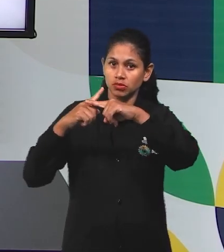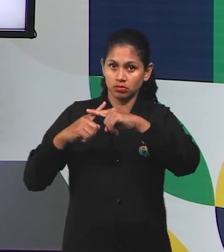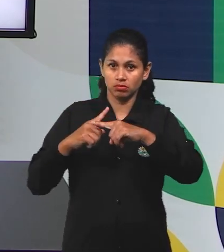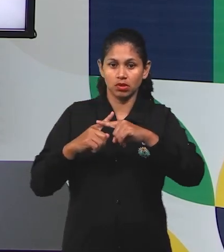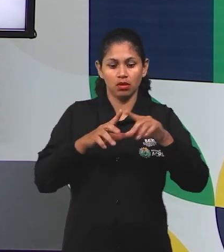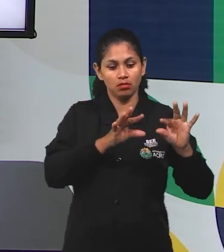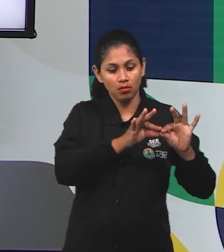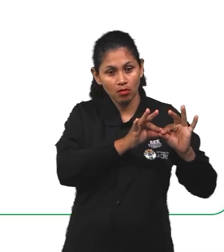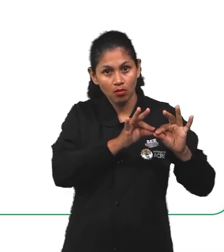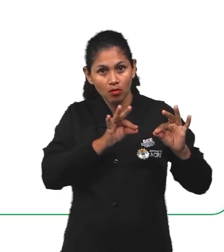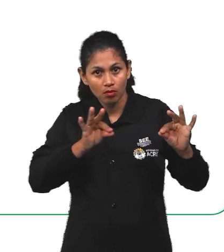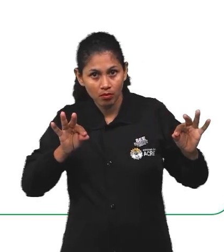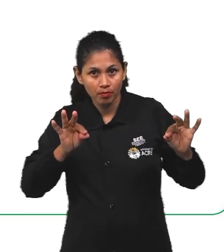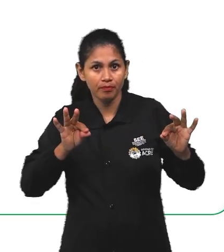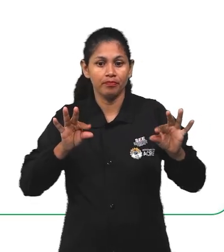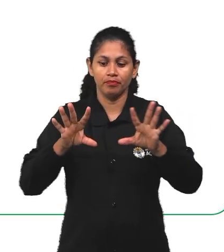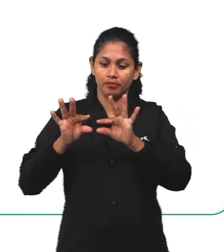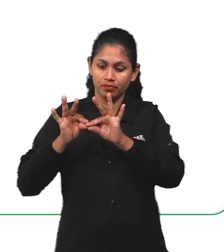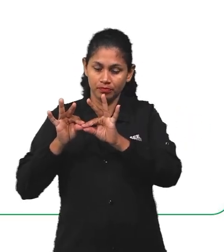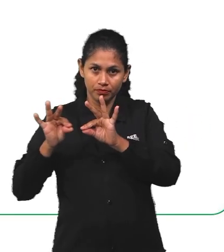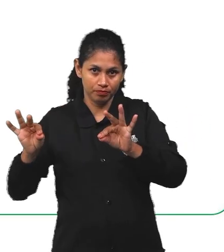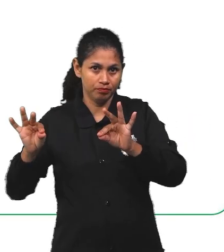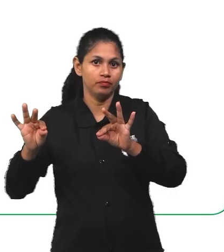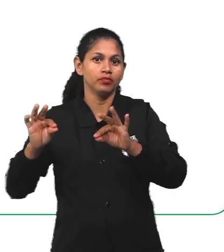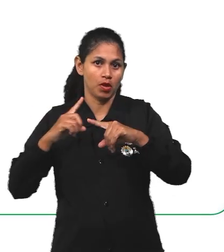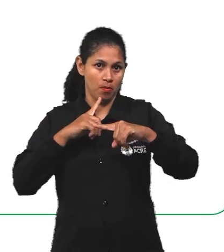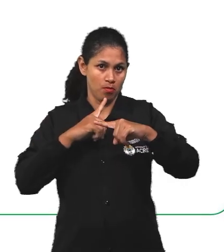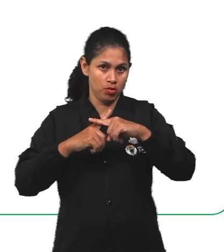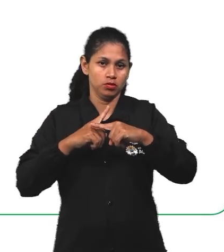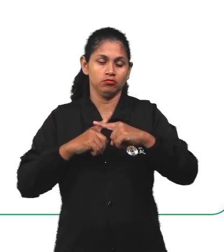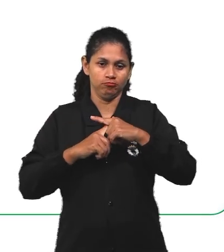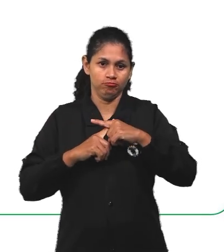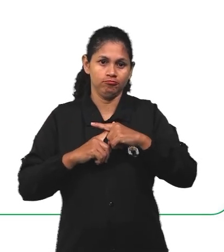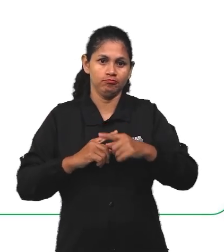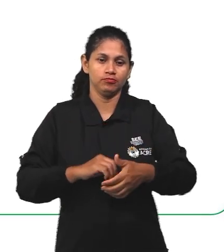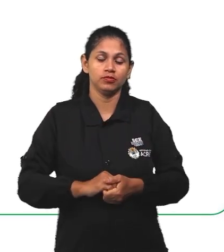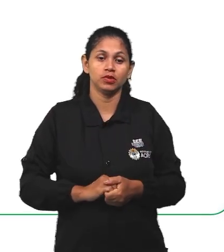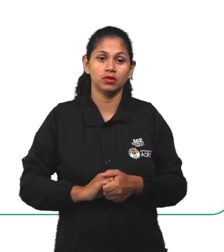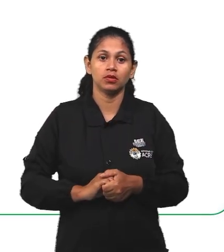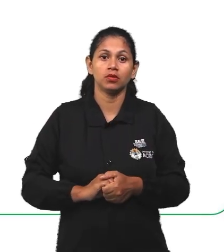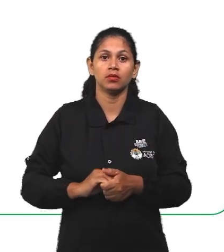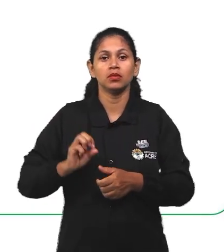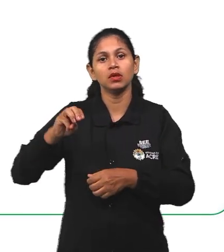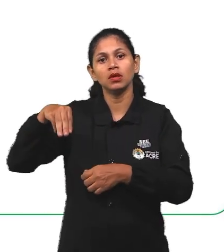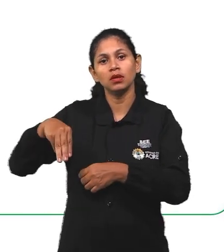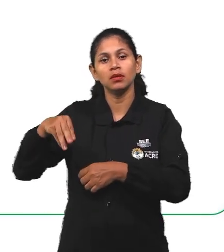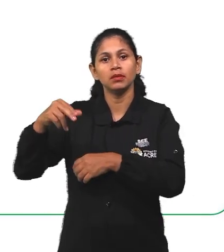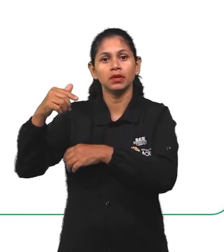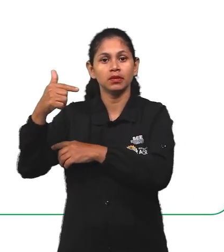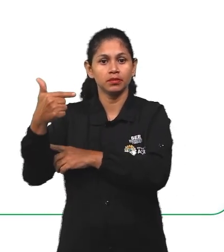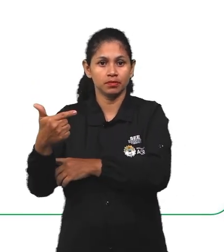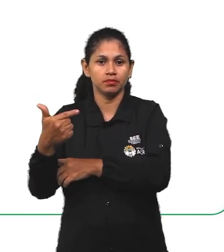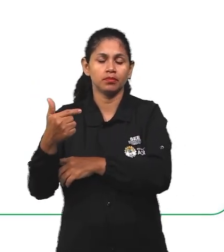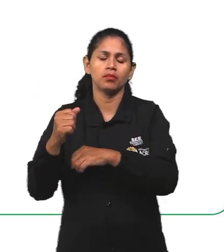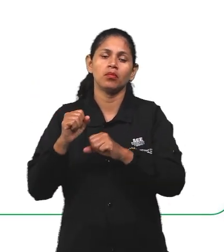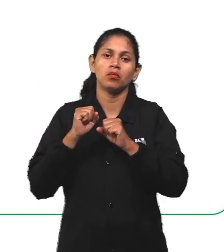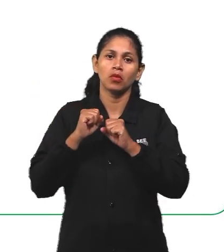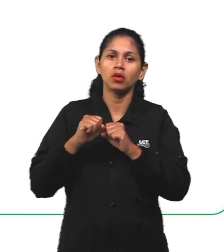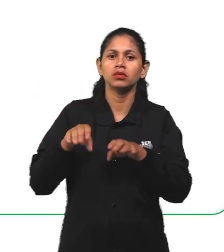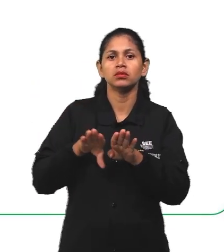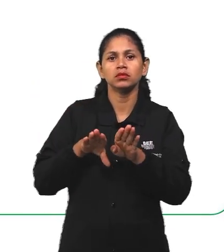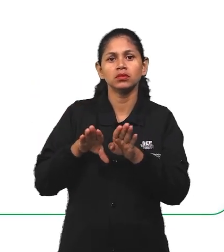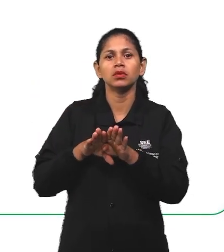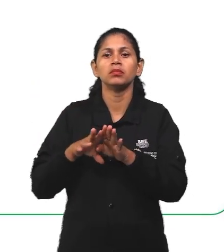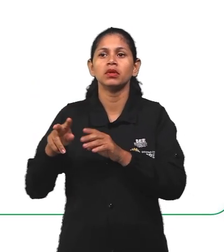comprimento, tá certo? E nesse caso daqui, a nossa unidade está em metro quadrado, mas poderia parecer em centímetro quadrado ou